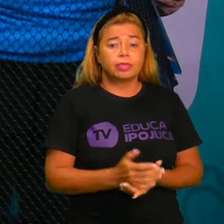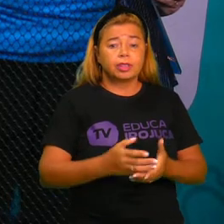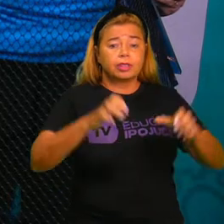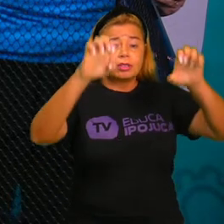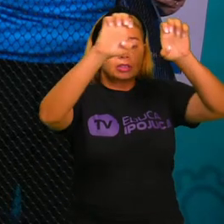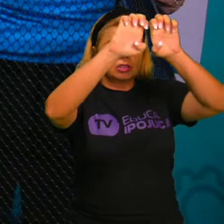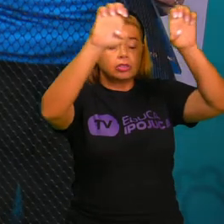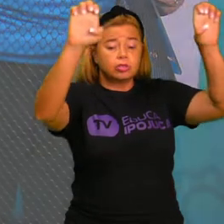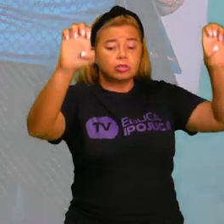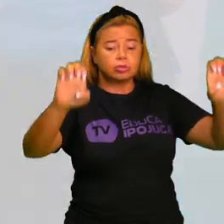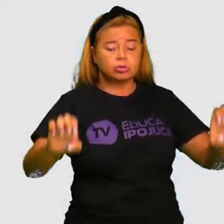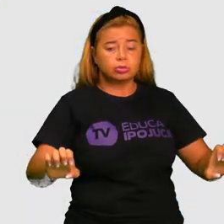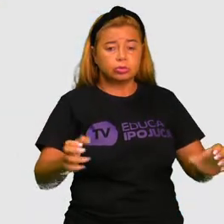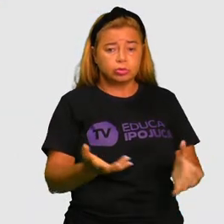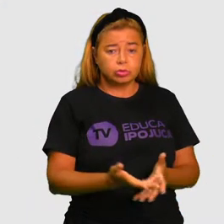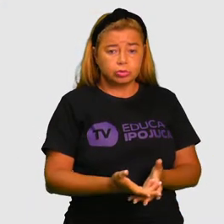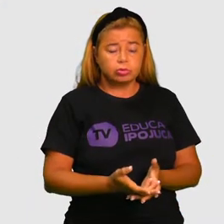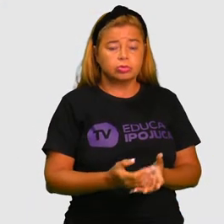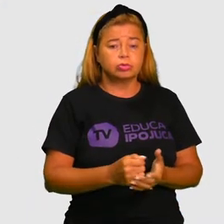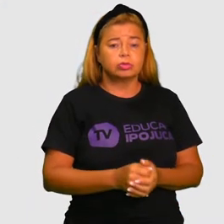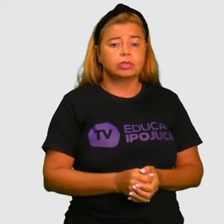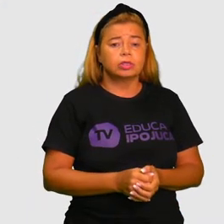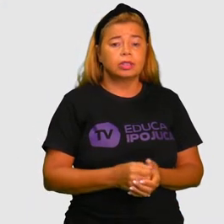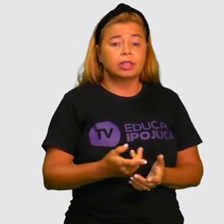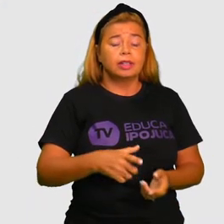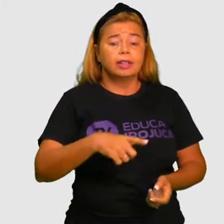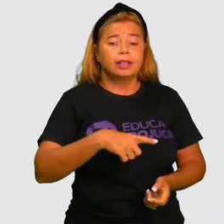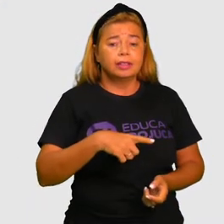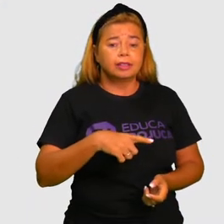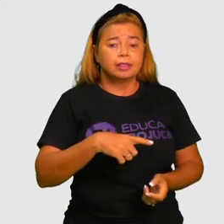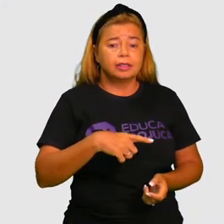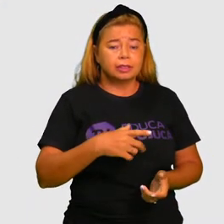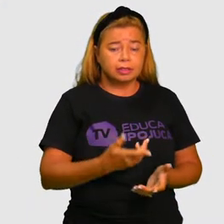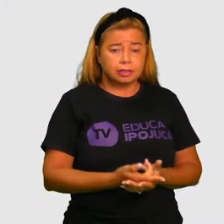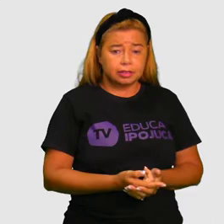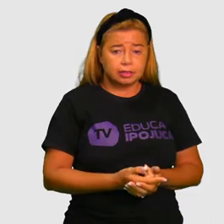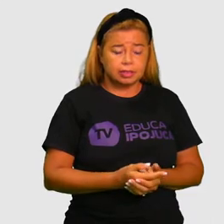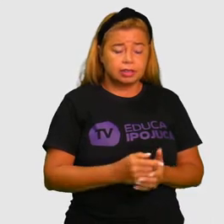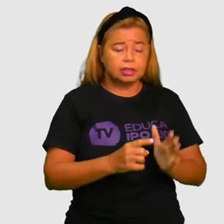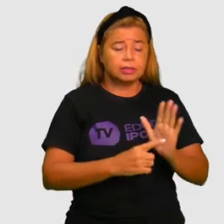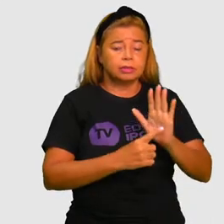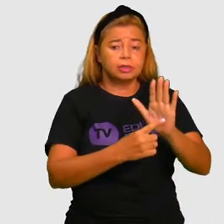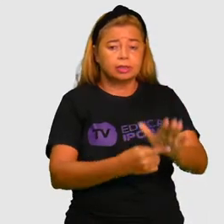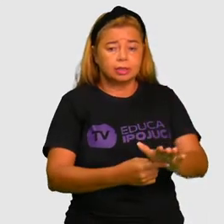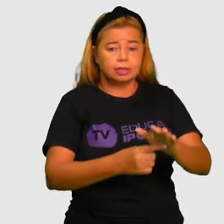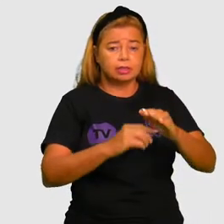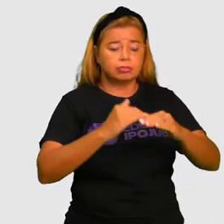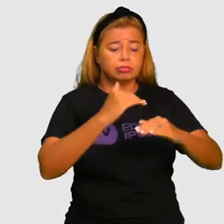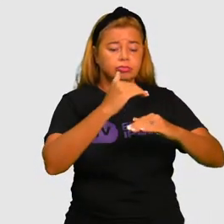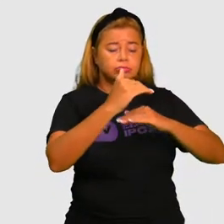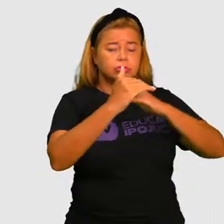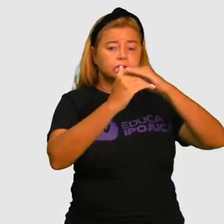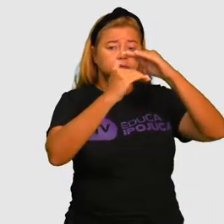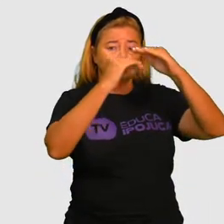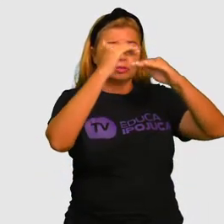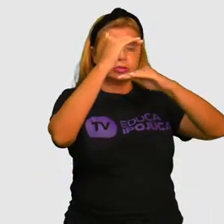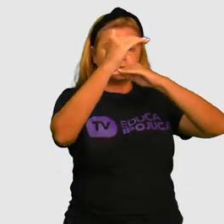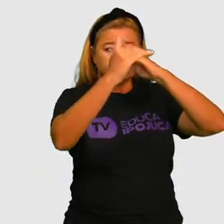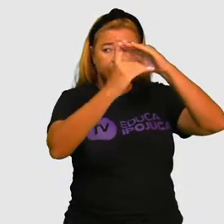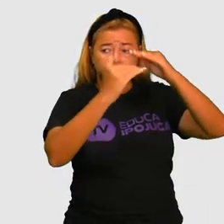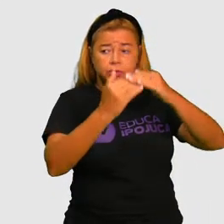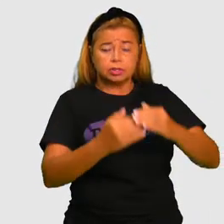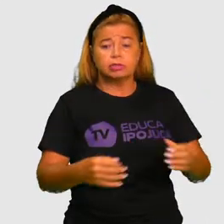foi estrutura composicional Ela é formada pela e introdução pelo desenvolvimento e pela